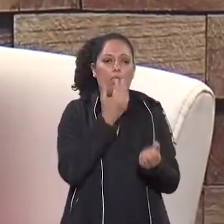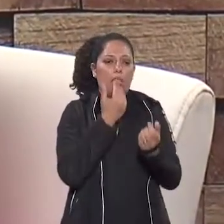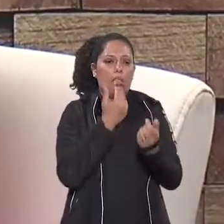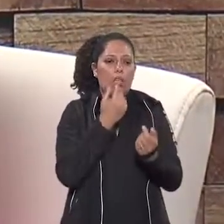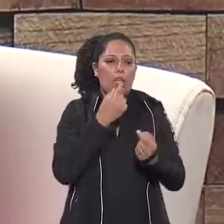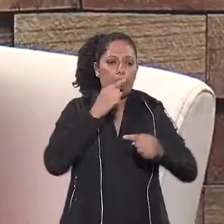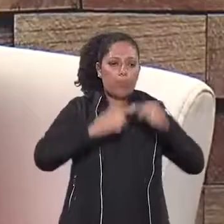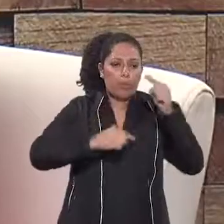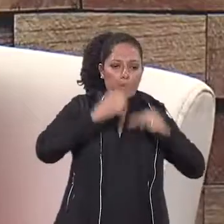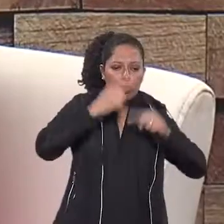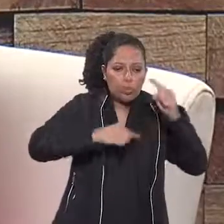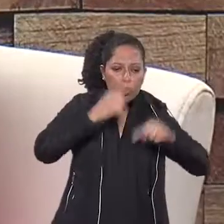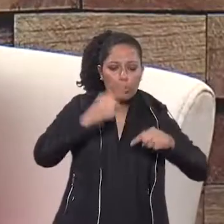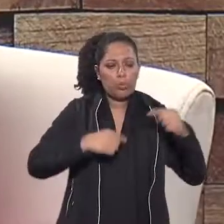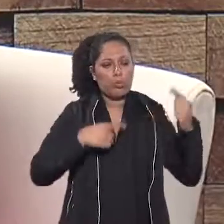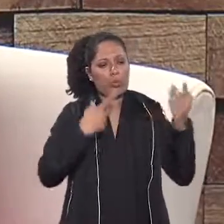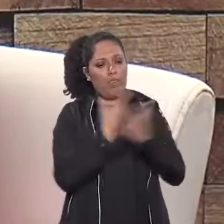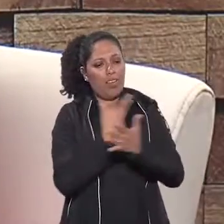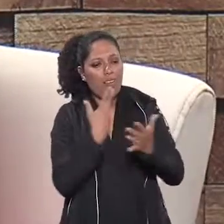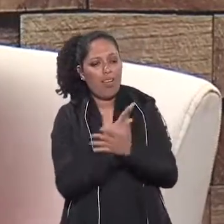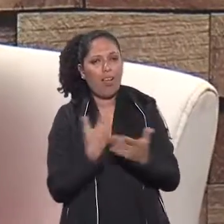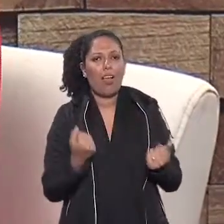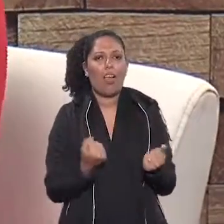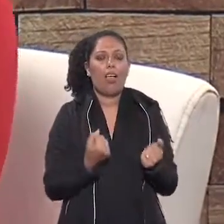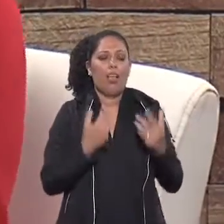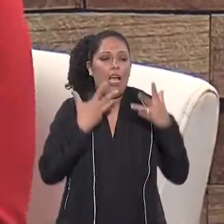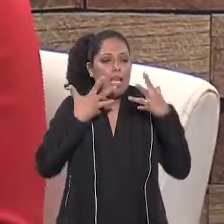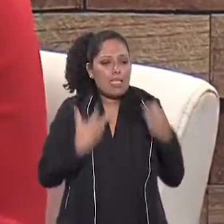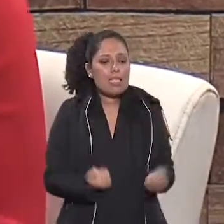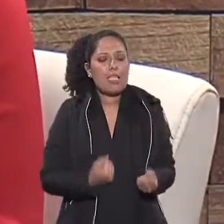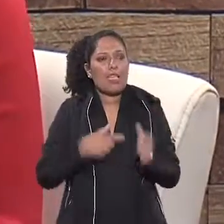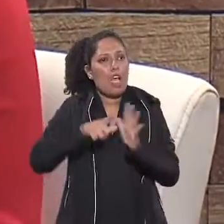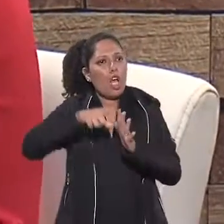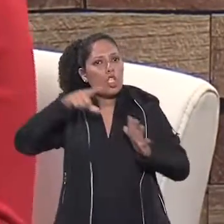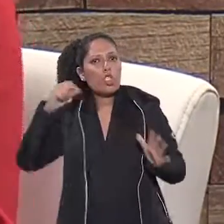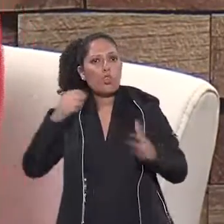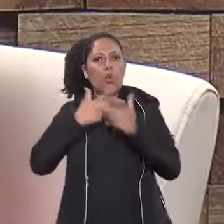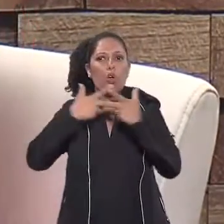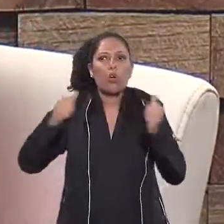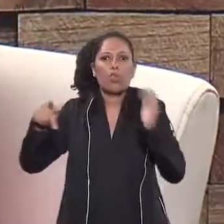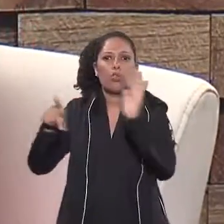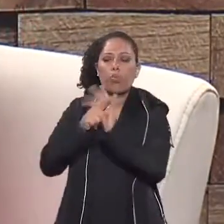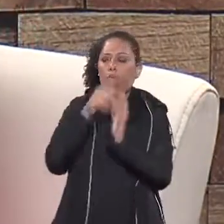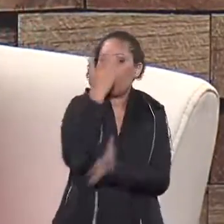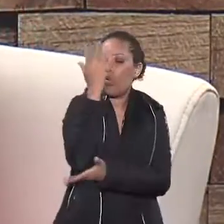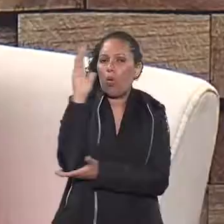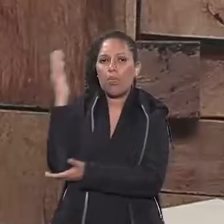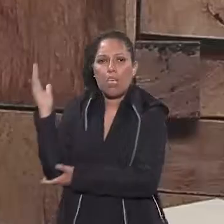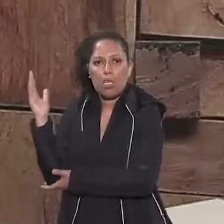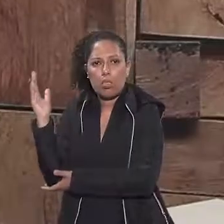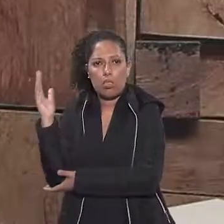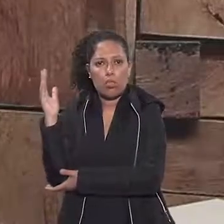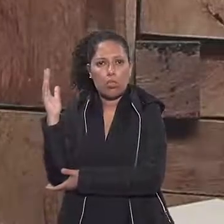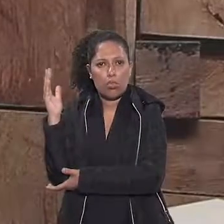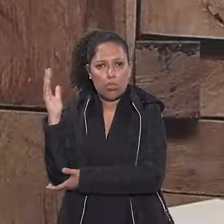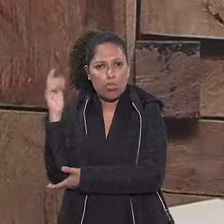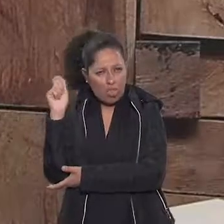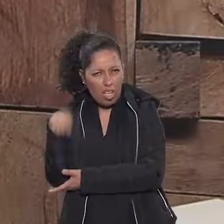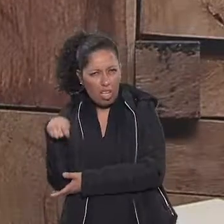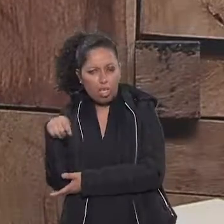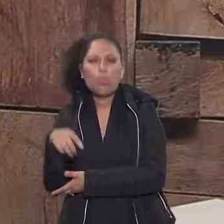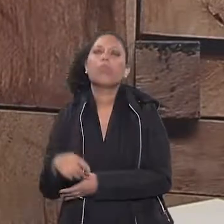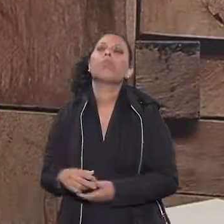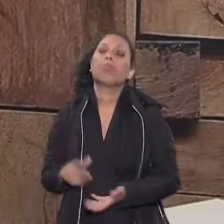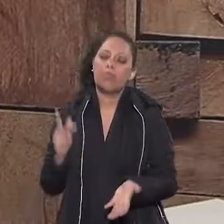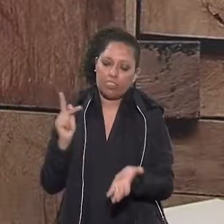sempre que possível esses alimentos ultraprocessados, dar prioridade para o que é natural? Com certeza, porque esse é um